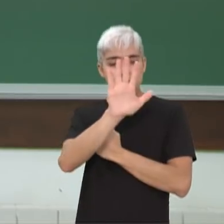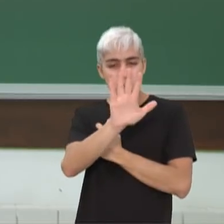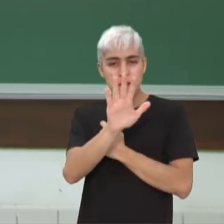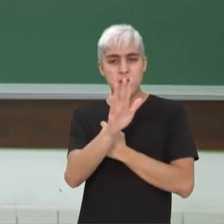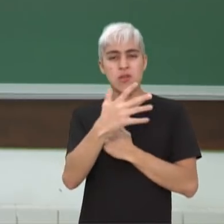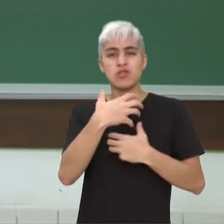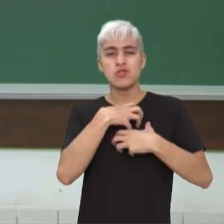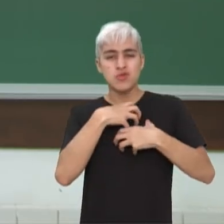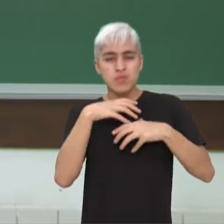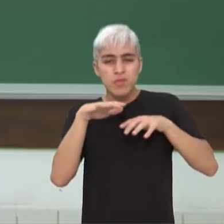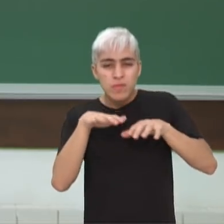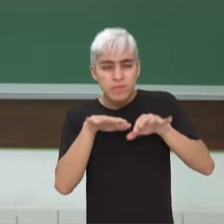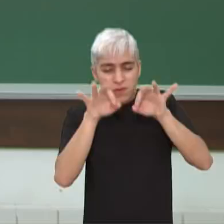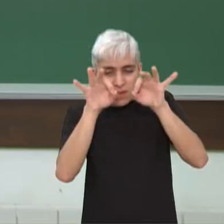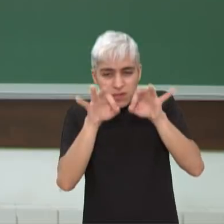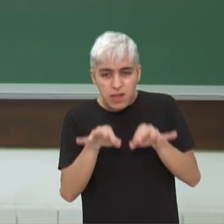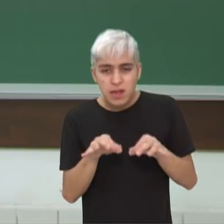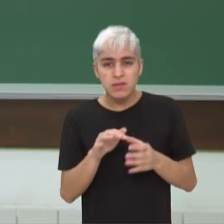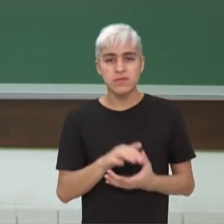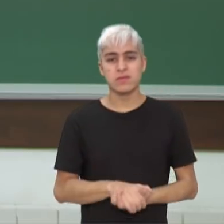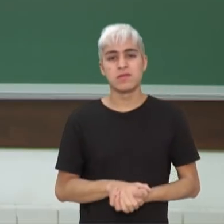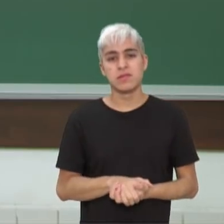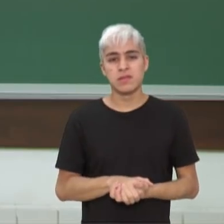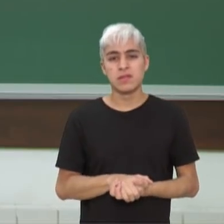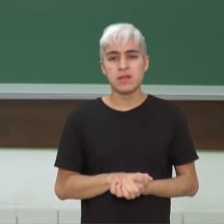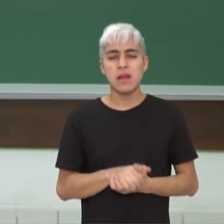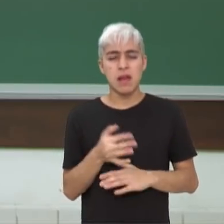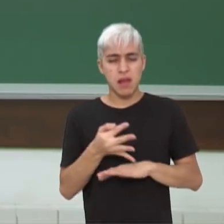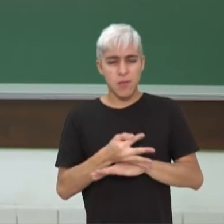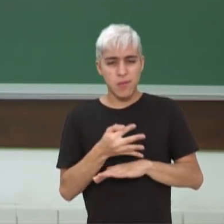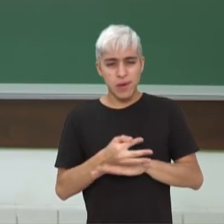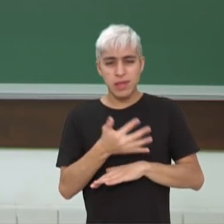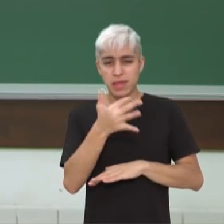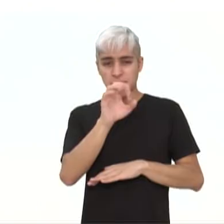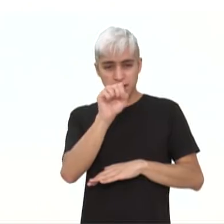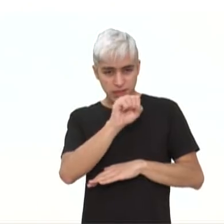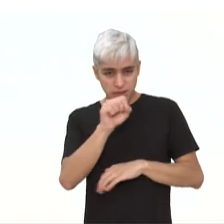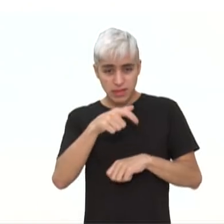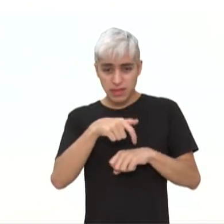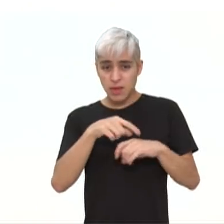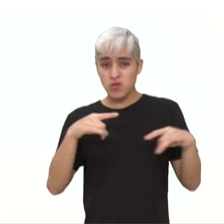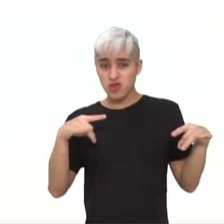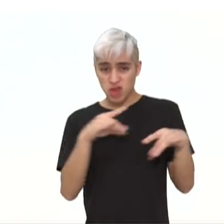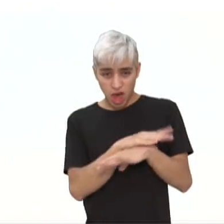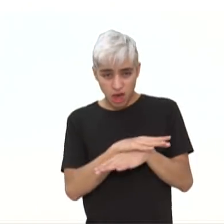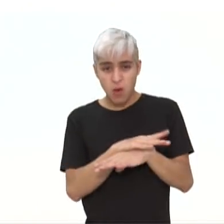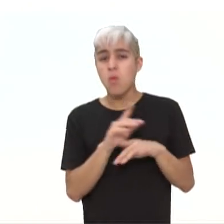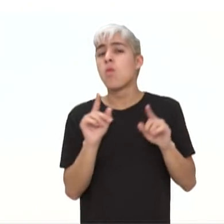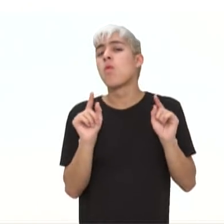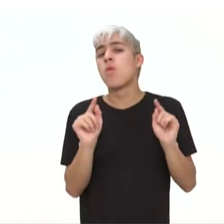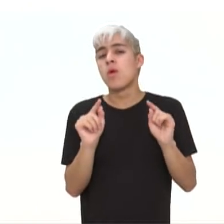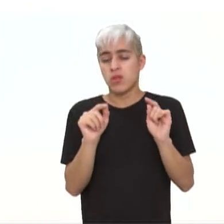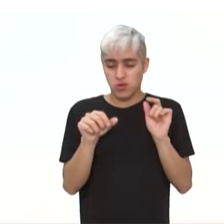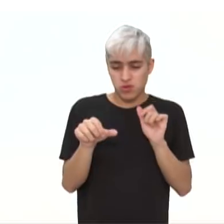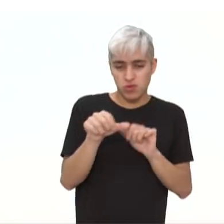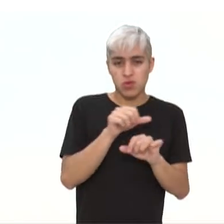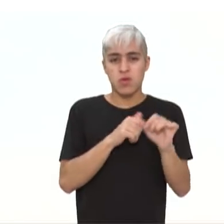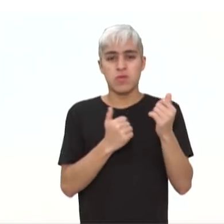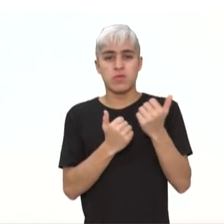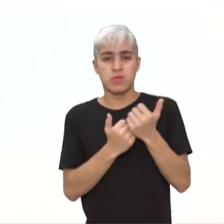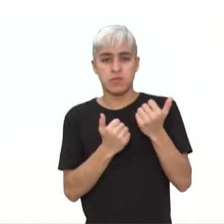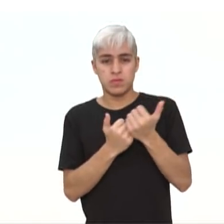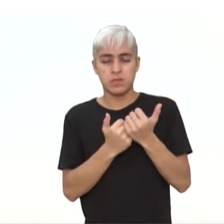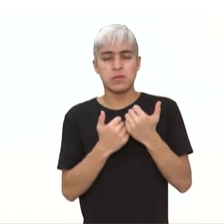forma possível. Você segura aqui também por uns 10 segundinhos, depois que deu esse tempo de 10 segundinhos, você troca, relaxa